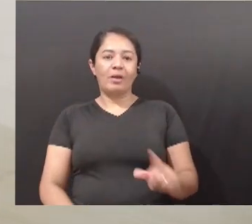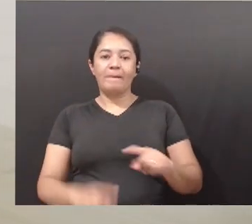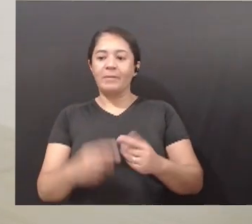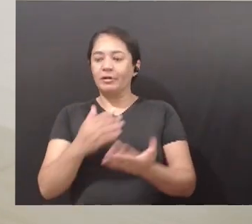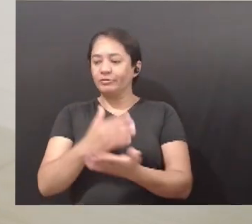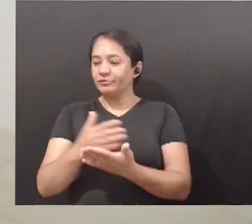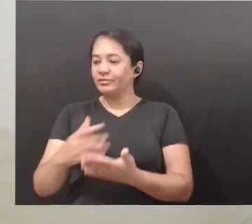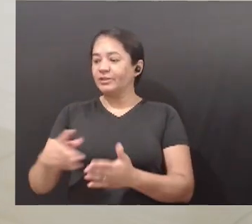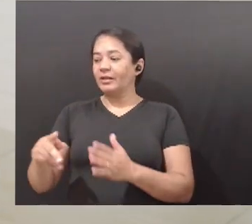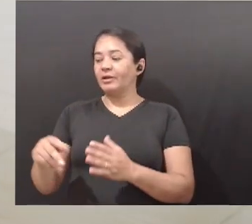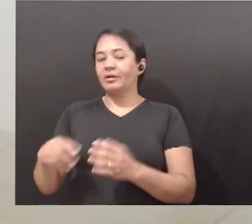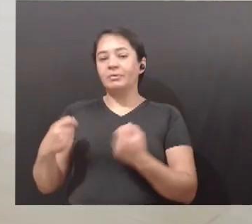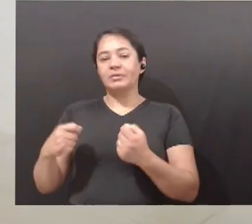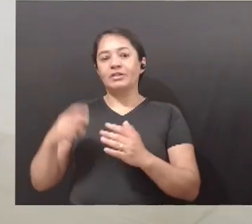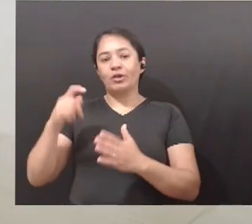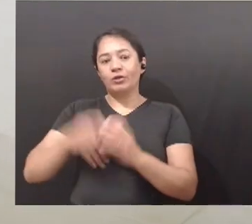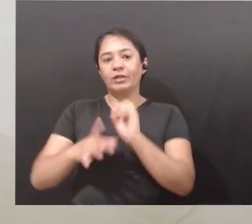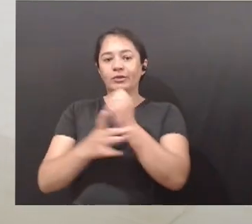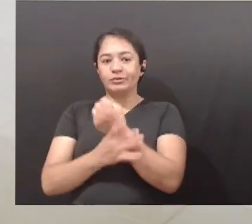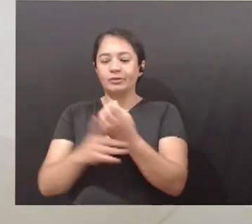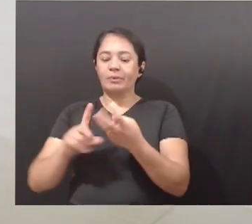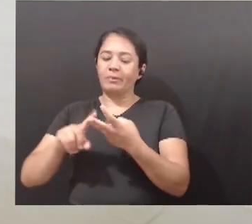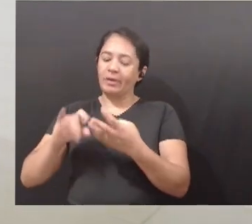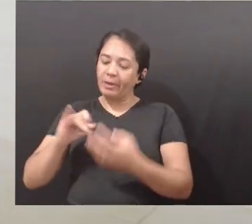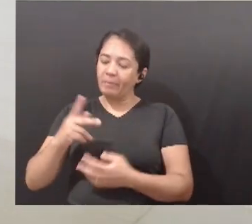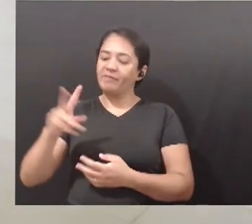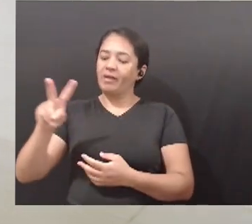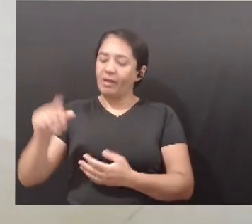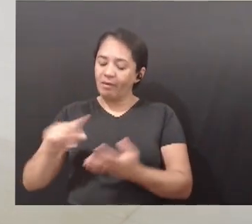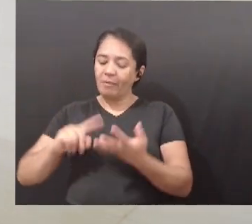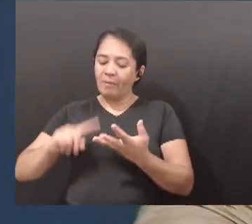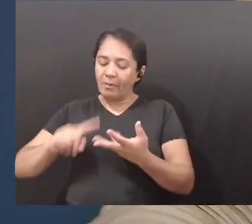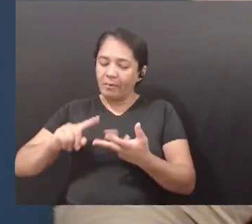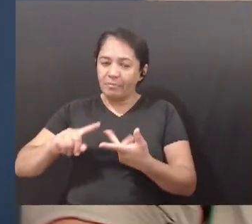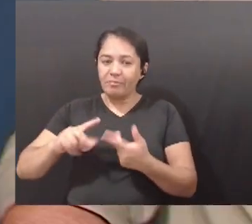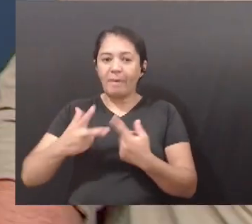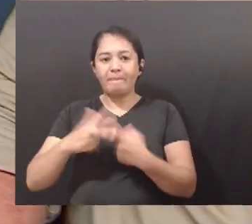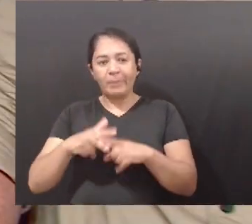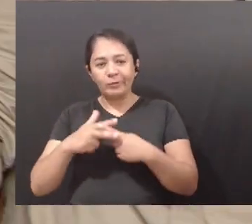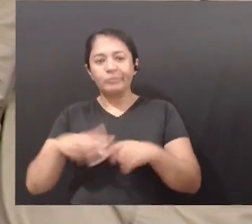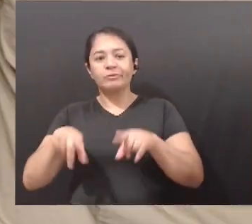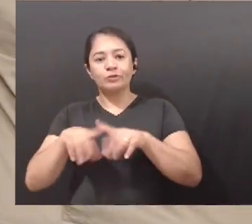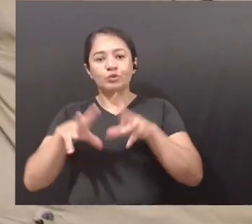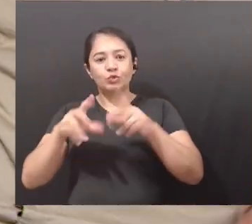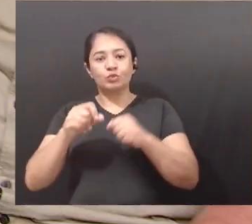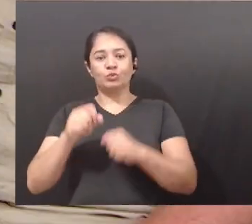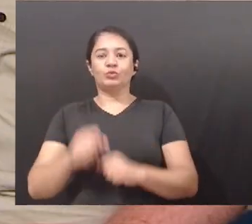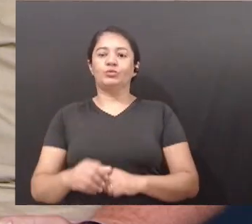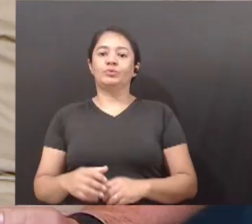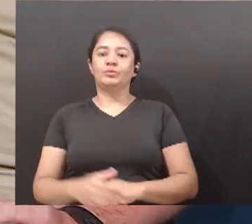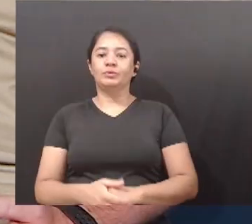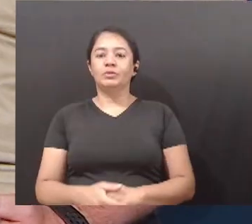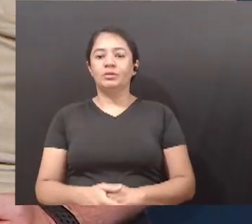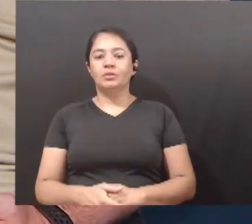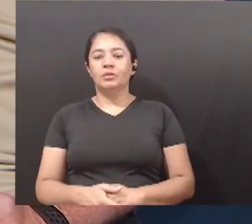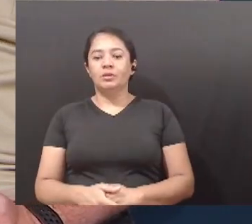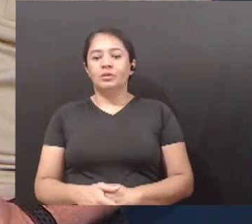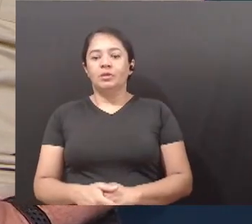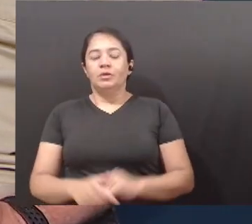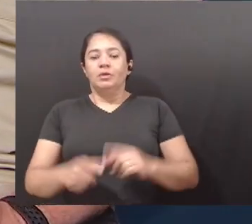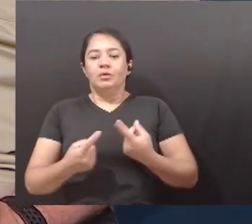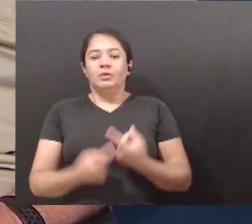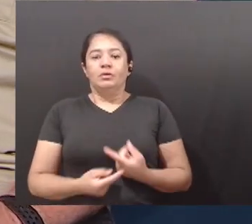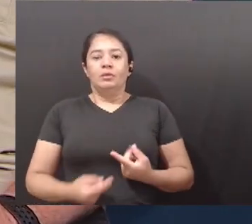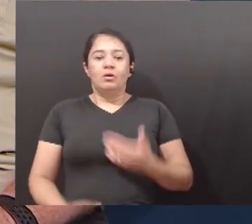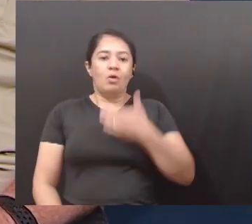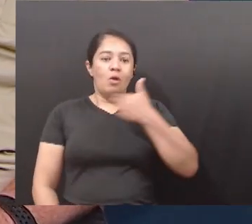contratar um seguro, vai ter que pagar IPVA, vai ter que pagar manutenção, então tem todos esses gastos a mais. E dessa questão da vantagem também, entra a